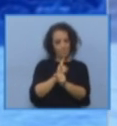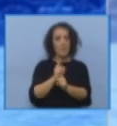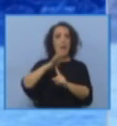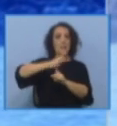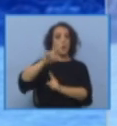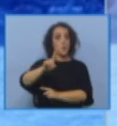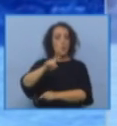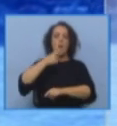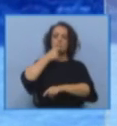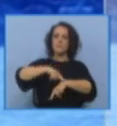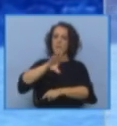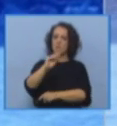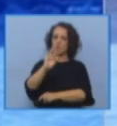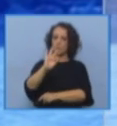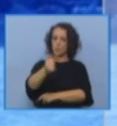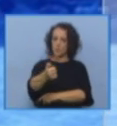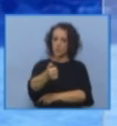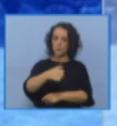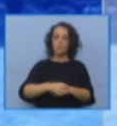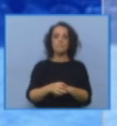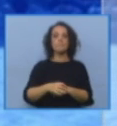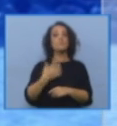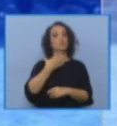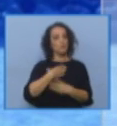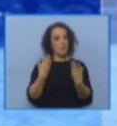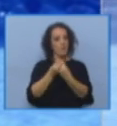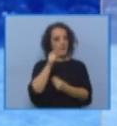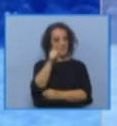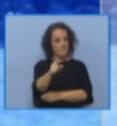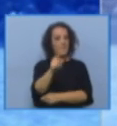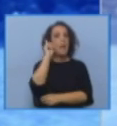1 pelas 22h45. Foi bom tê-lo desse lado.